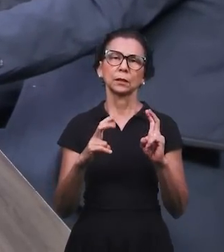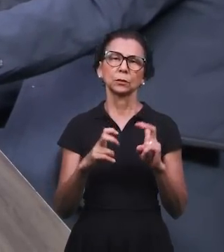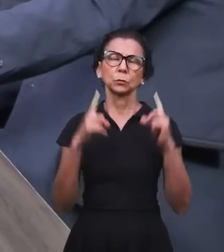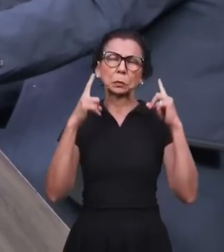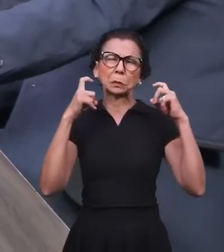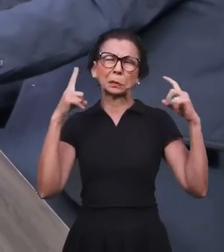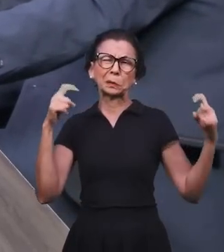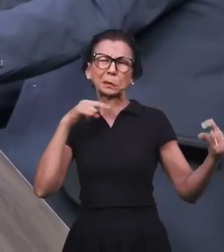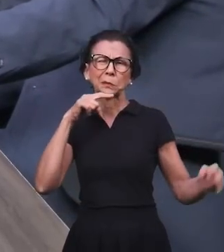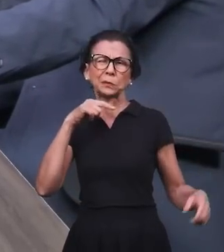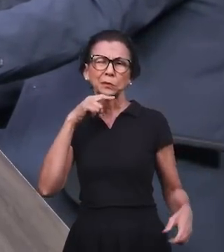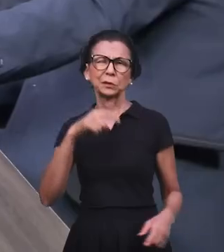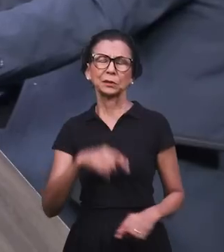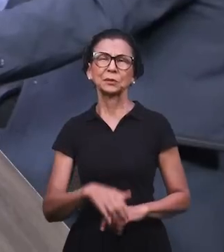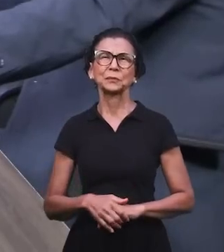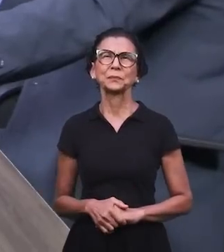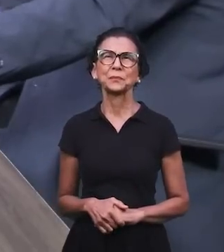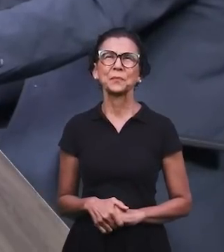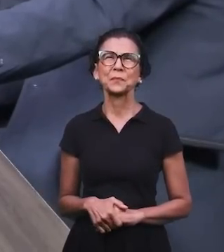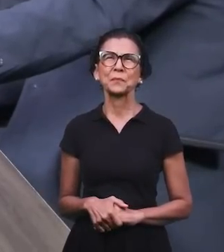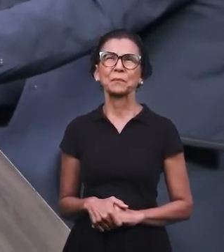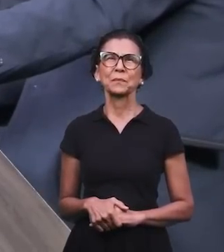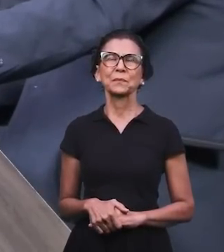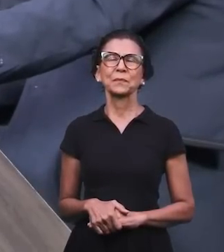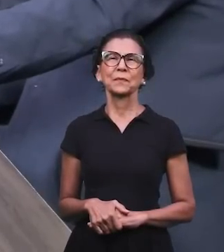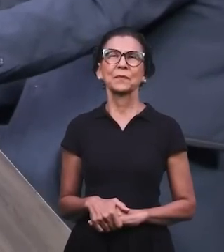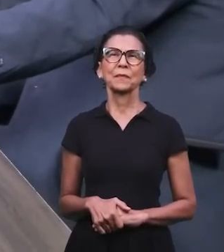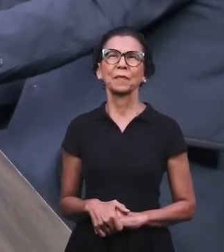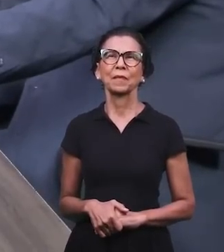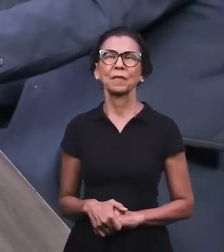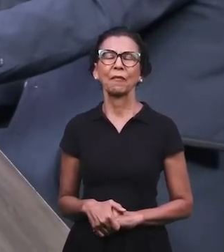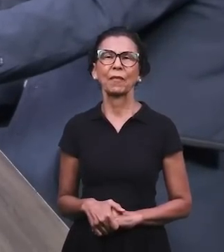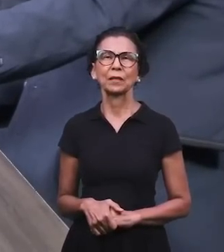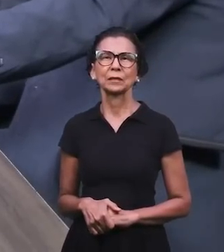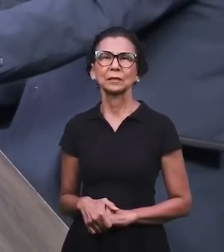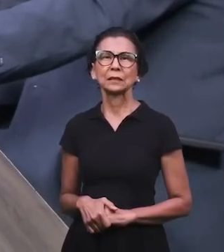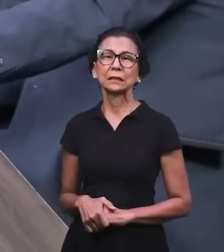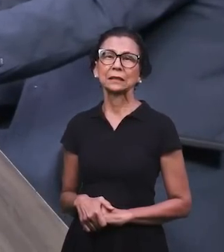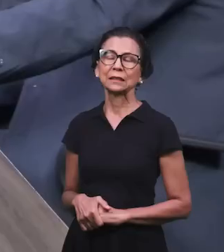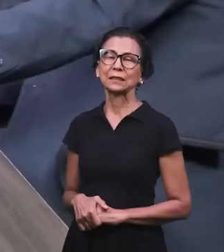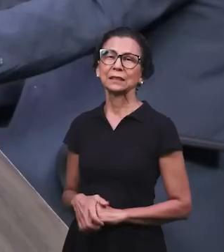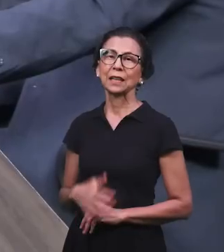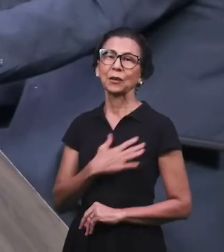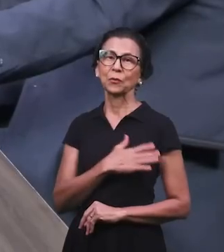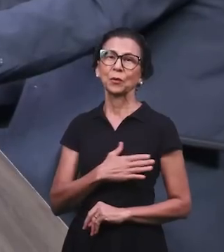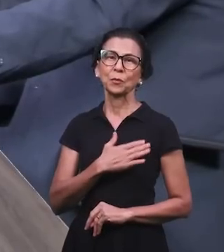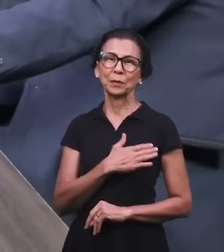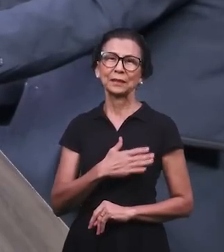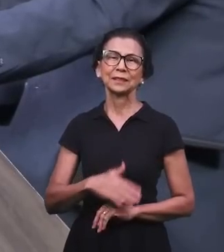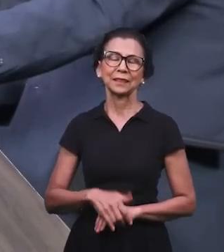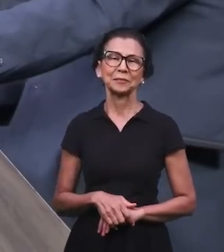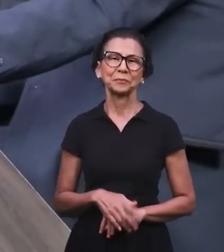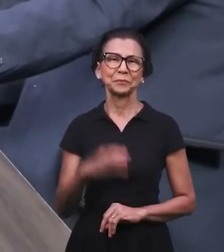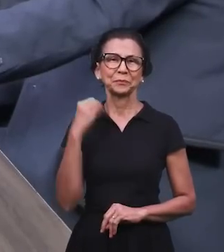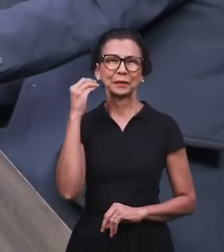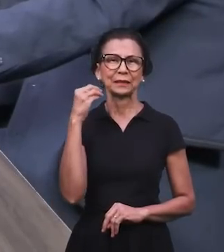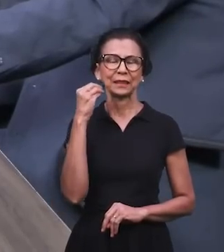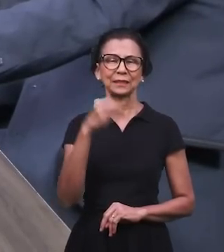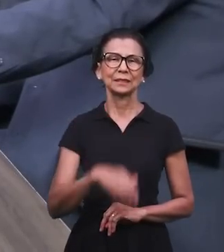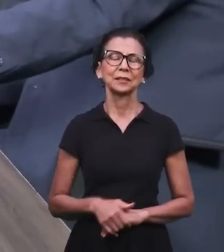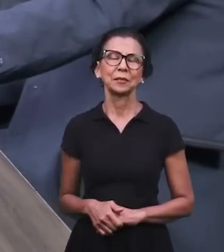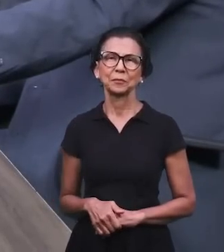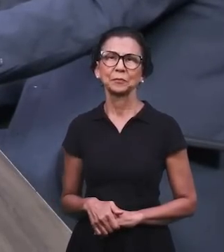conosco. Obrigado, Tiago, Pai Senhor Jesus, Pai Senhor a todos. Foi um prazer nós estarmos aqui vivendo essa experiência. Glória a Deus. Pastor Miguel